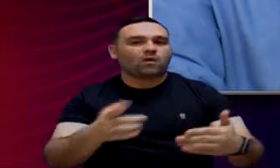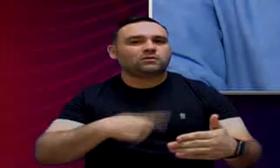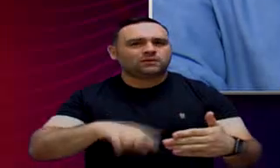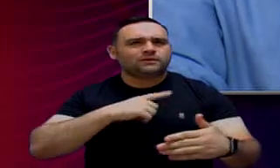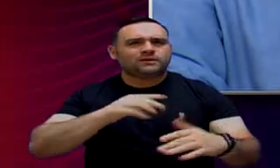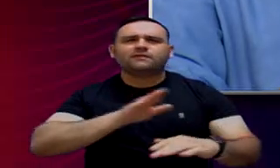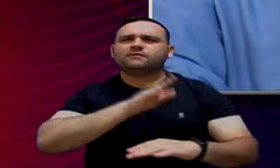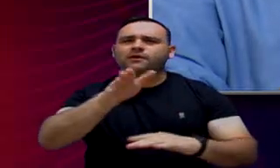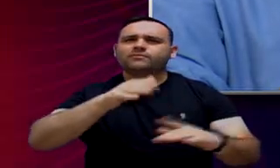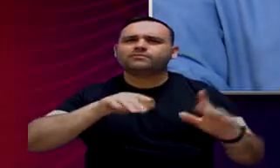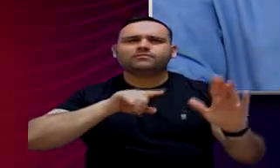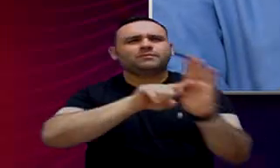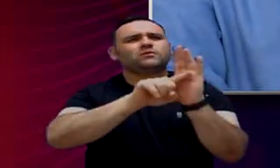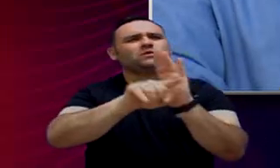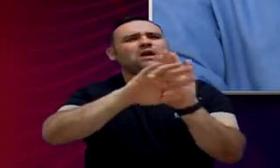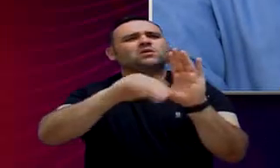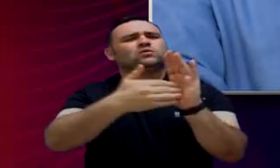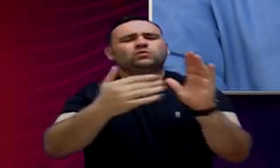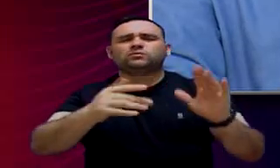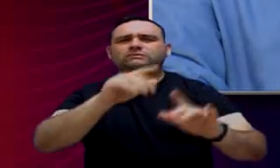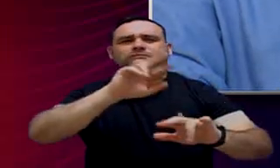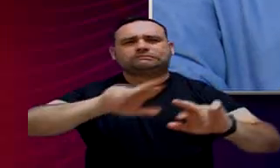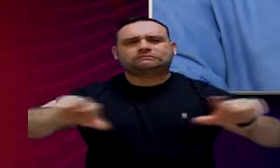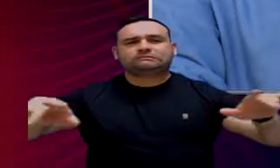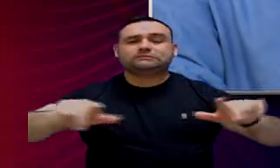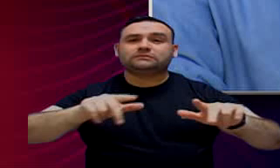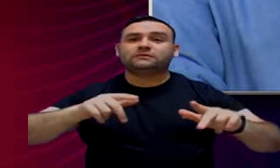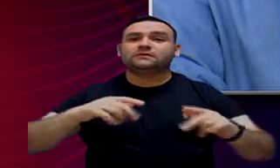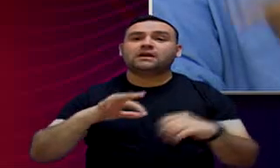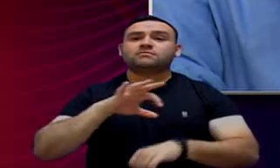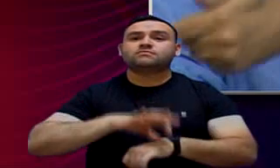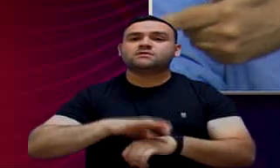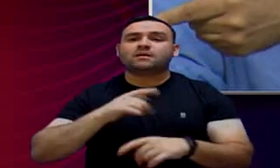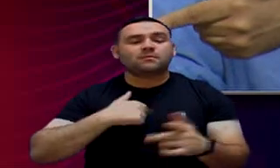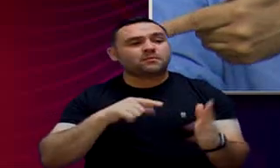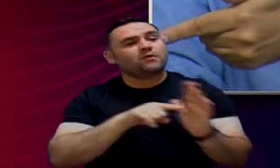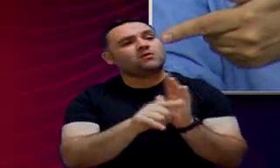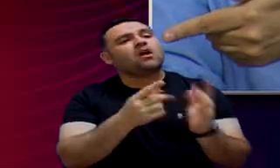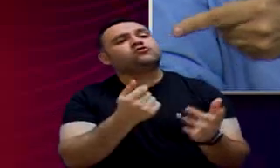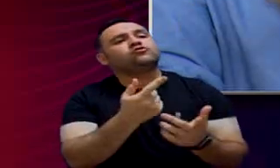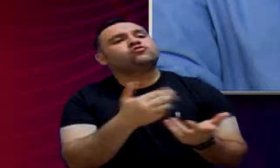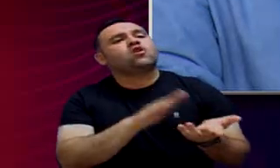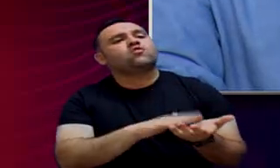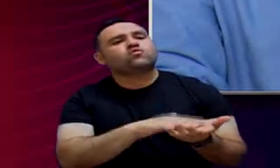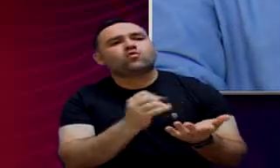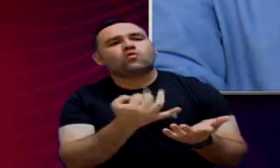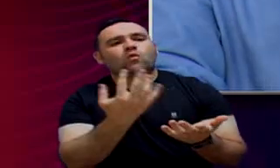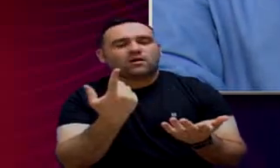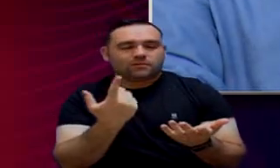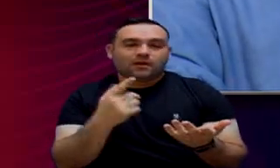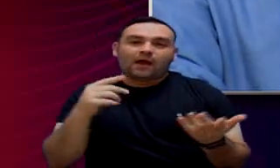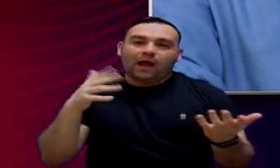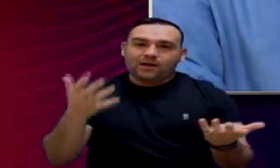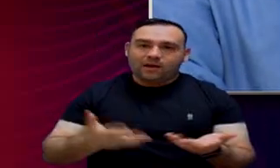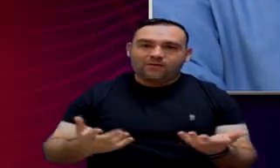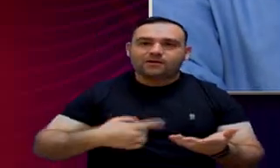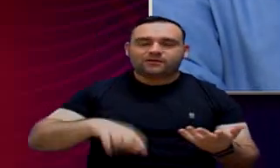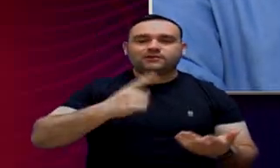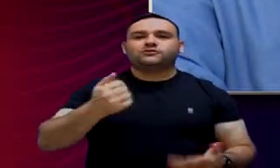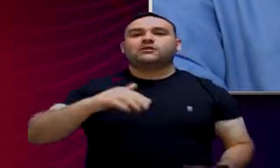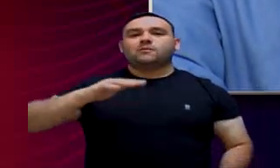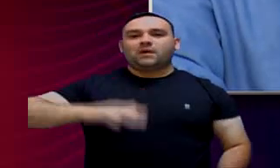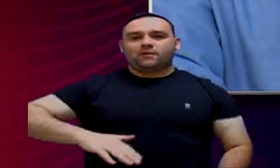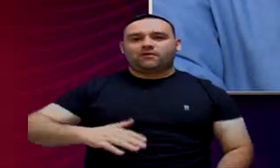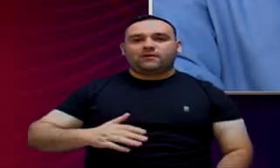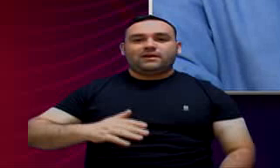cuidado nós vamos para o mercado e perguntamos para todos os atores Quanto você cobra para isso né e Através disso nós lançamos o menor